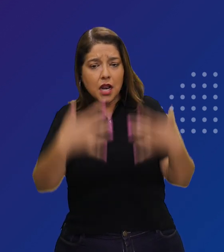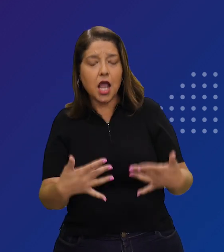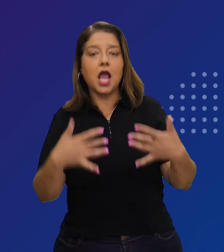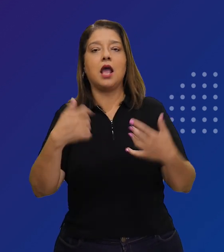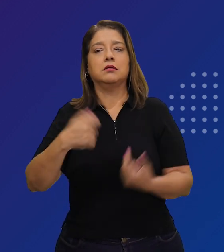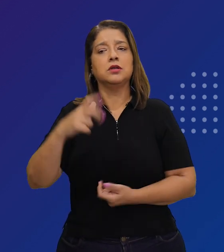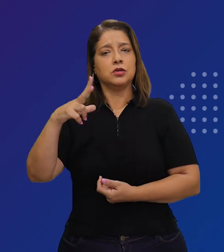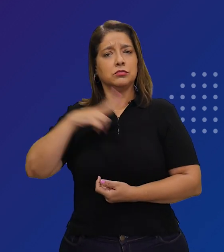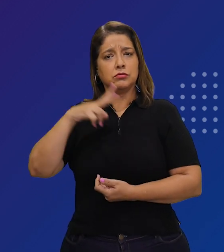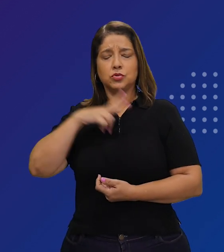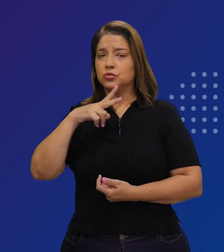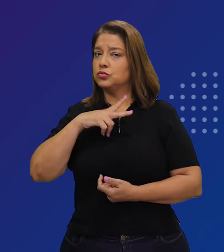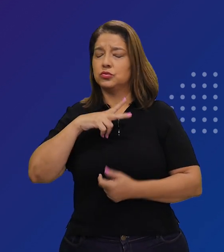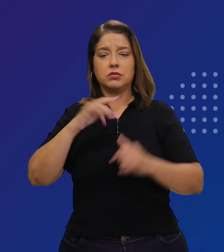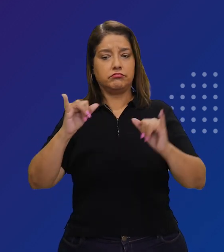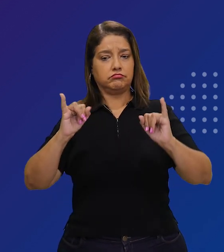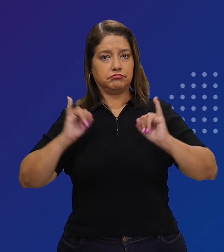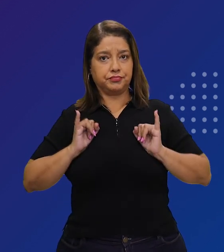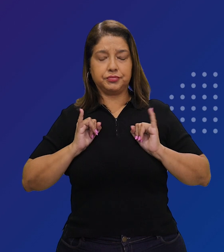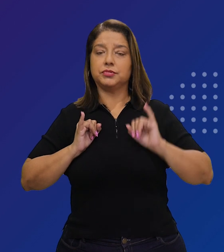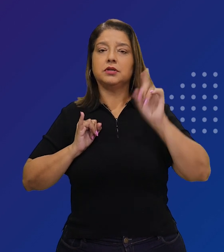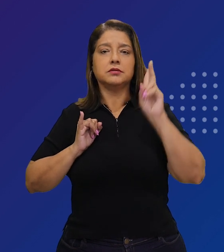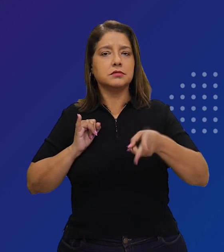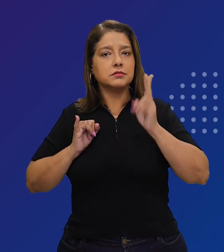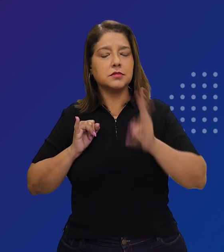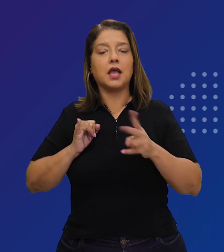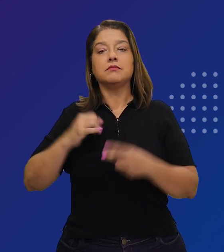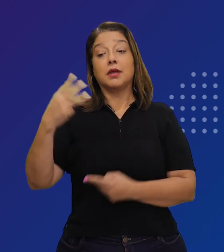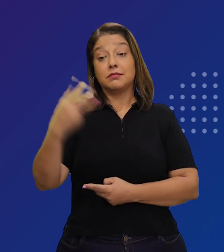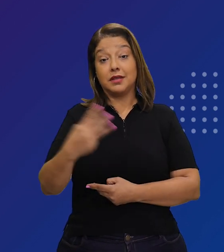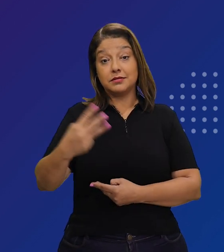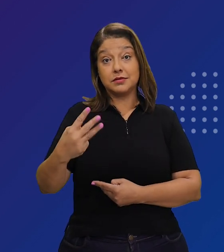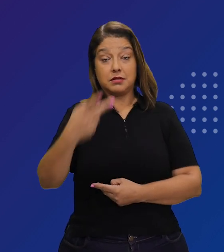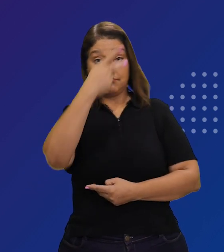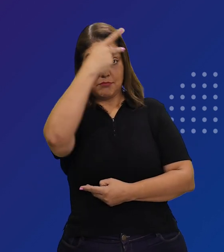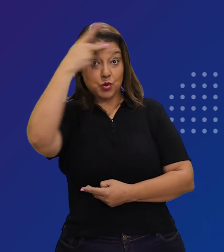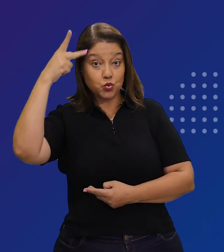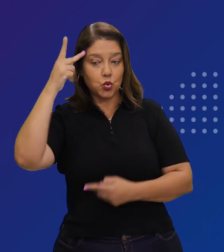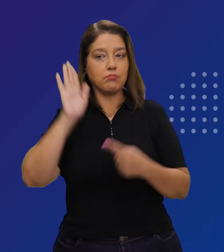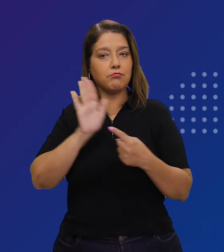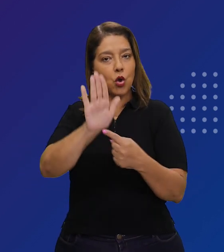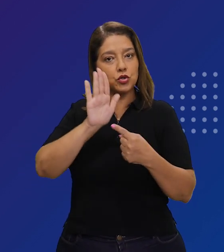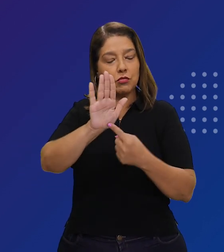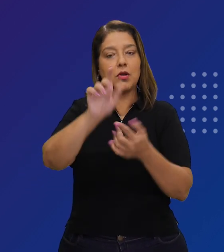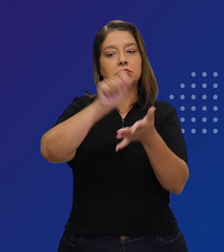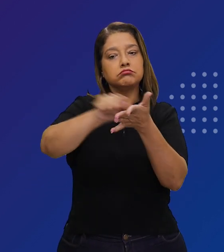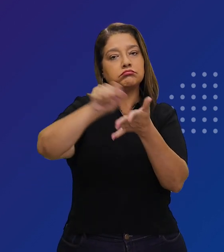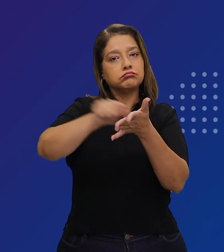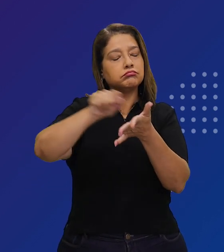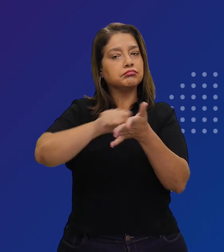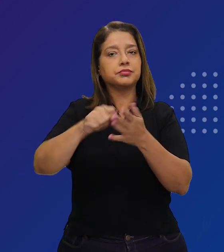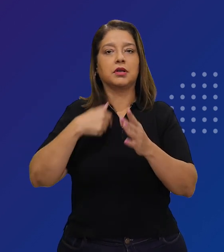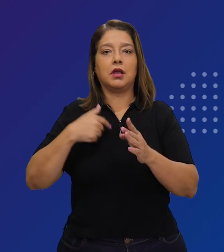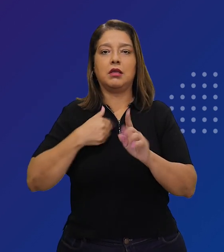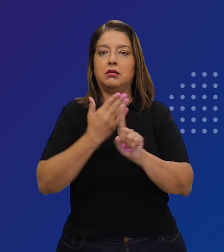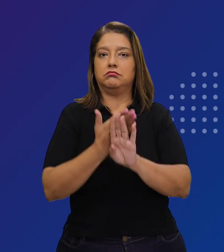imparcial, utilizando a terceira pessoa, ou seja, a escrita é